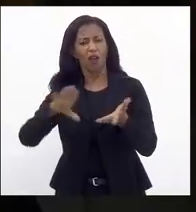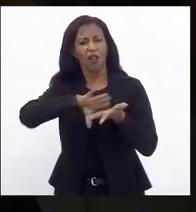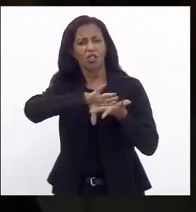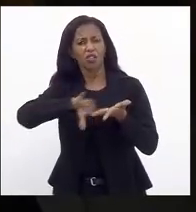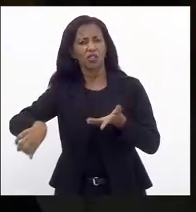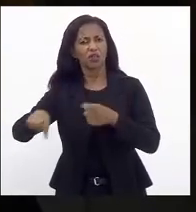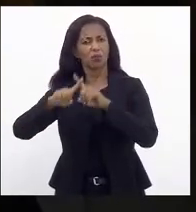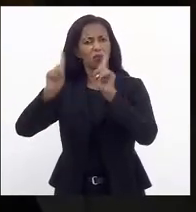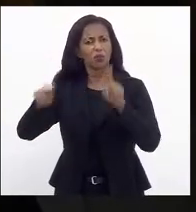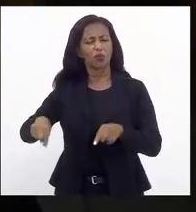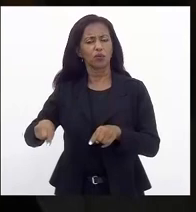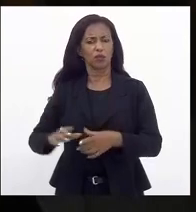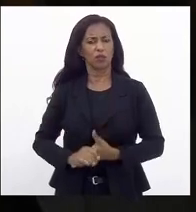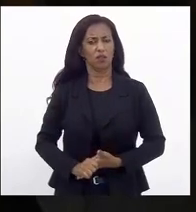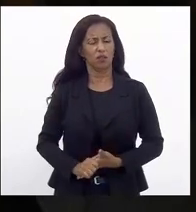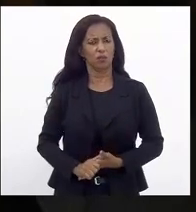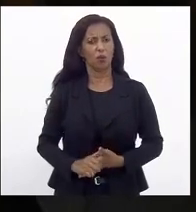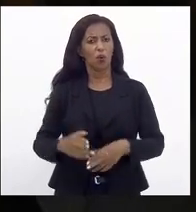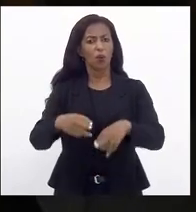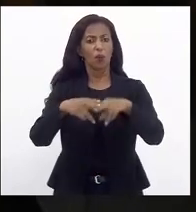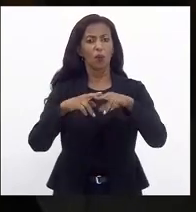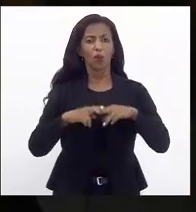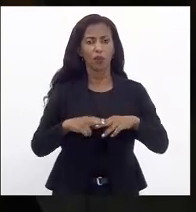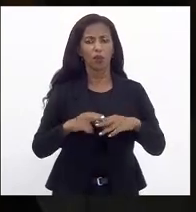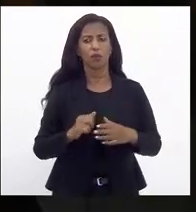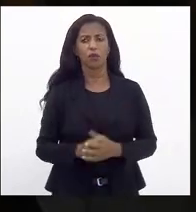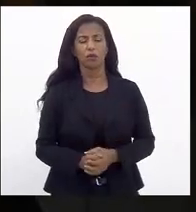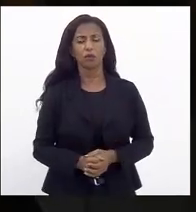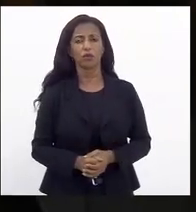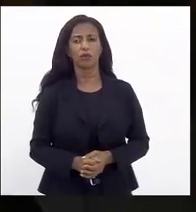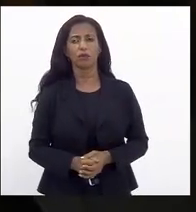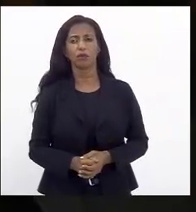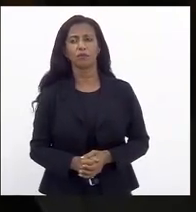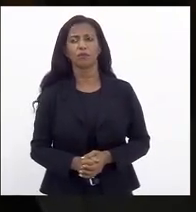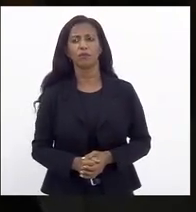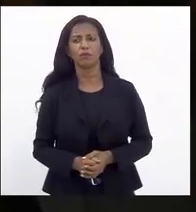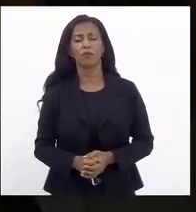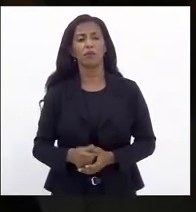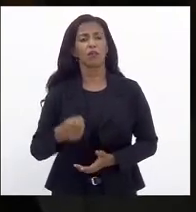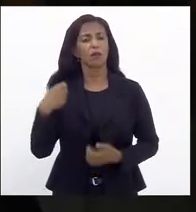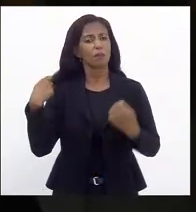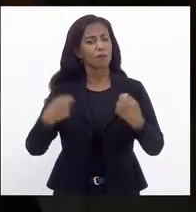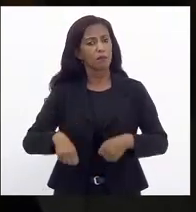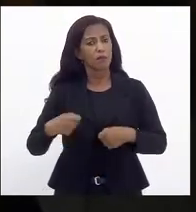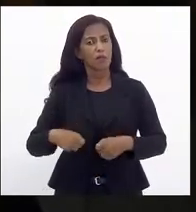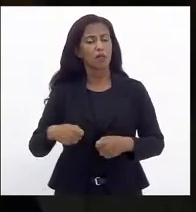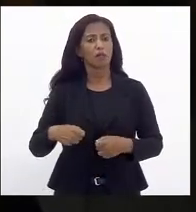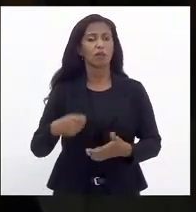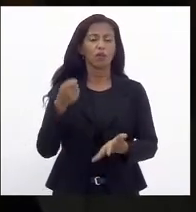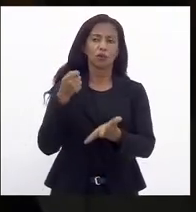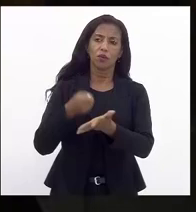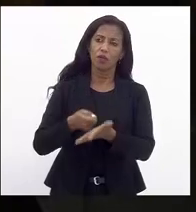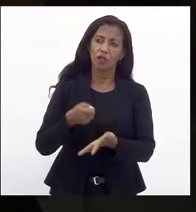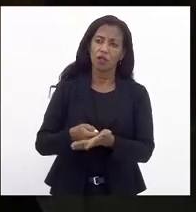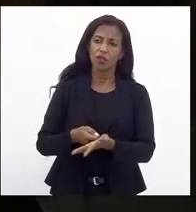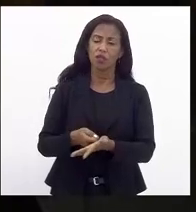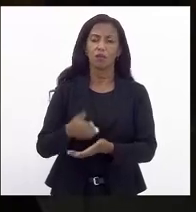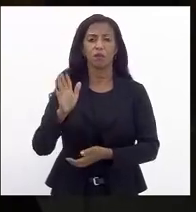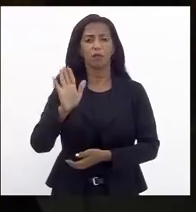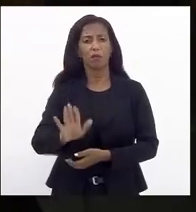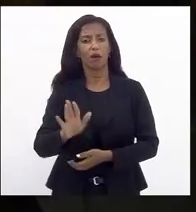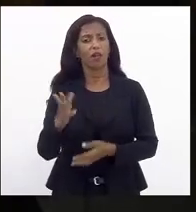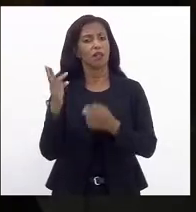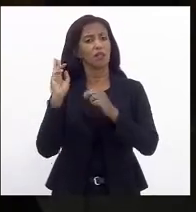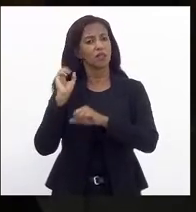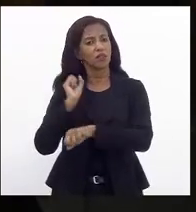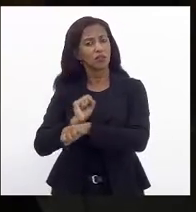extensão do funcionalismo por isso por isso temos que tá no regime mas